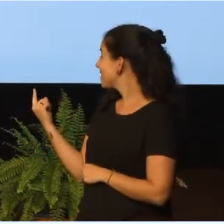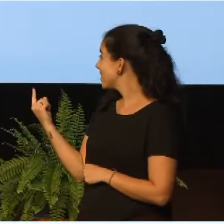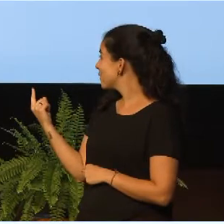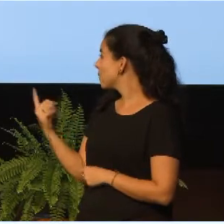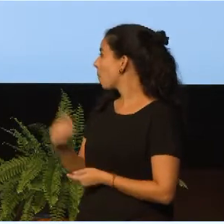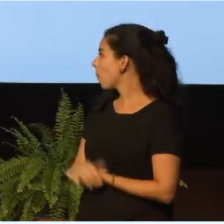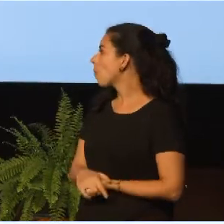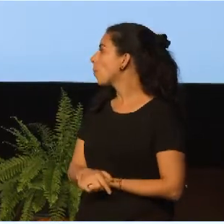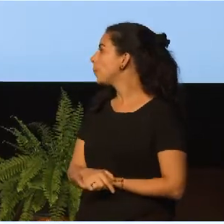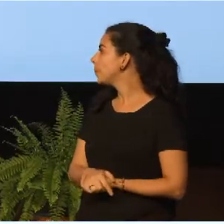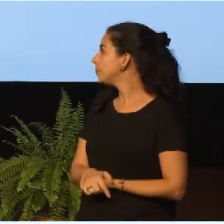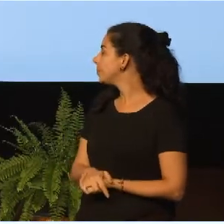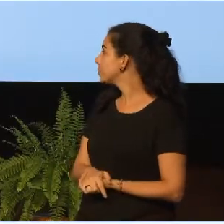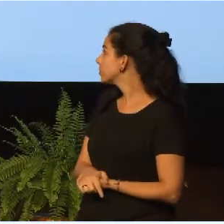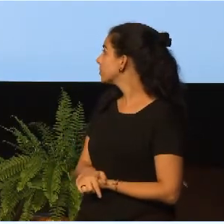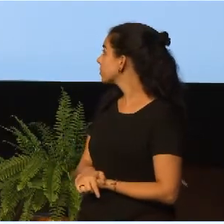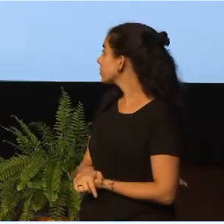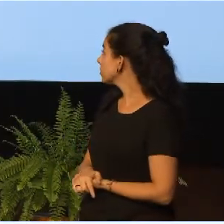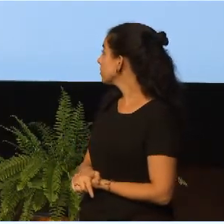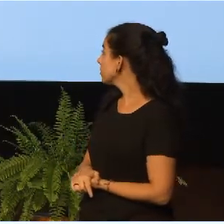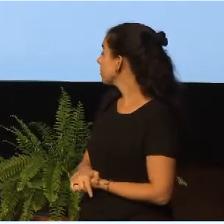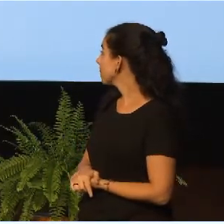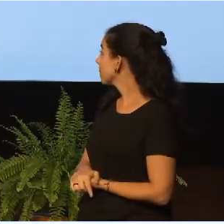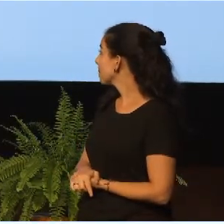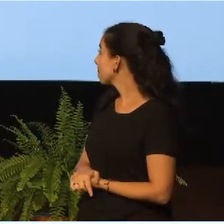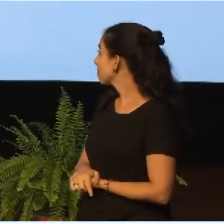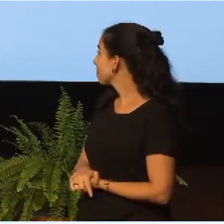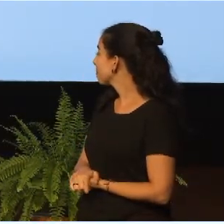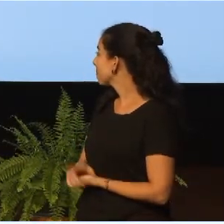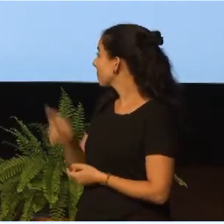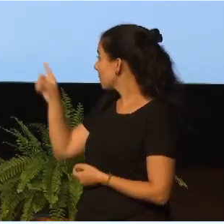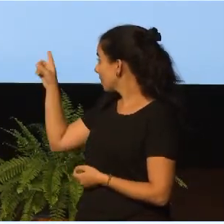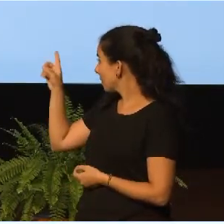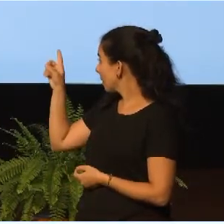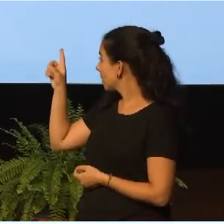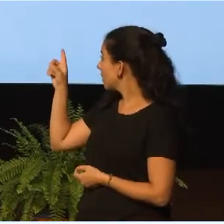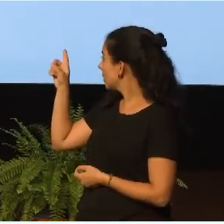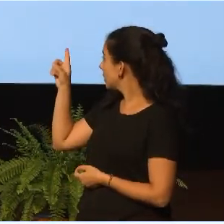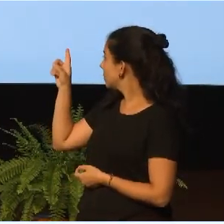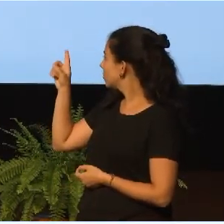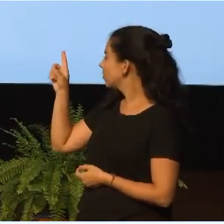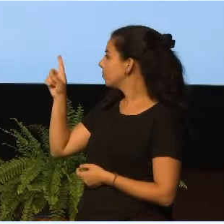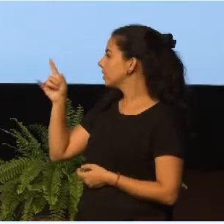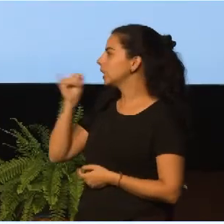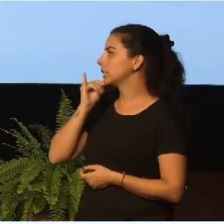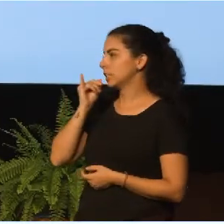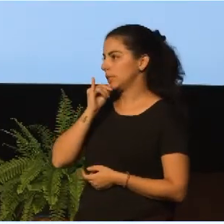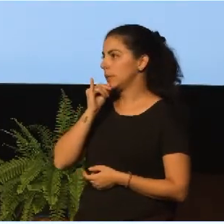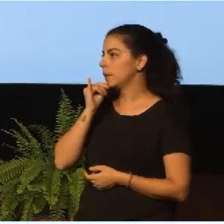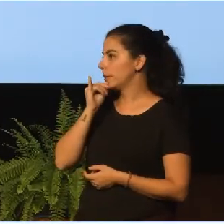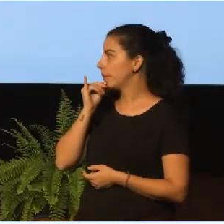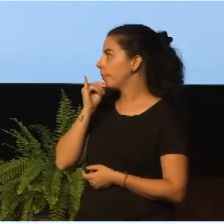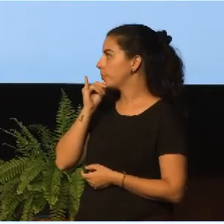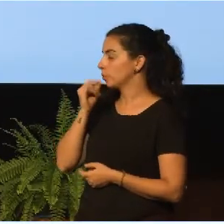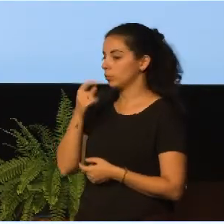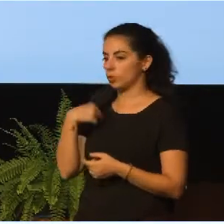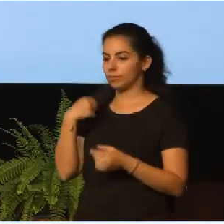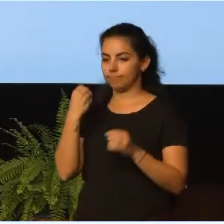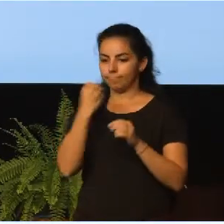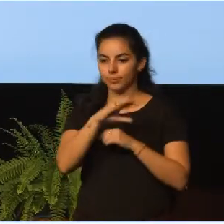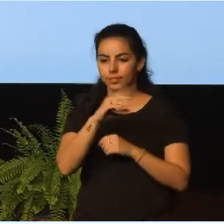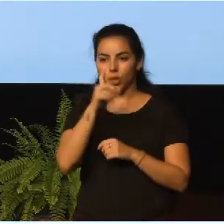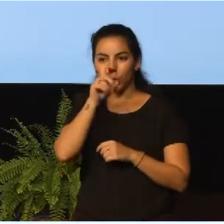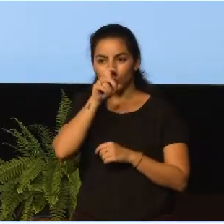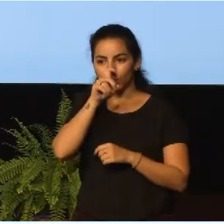E aí, eu não sei se eu pulei um slide aqui. E aí, isso aqui é um caso emblemático, que a gente mandou um tweet para o deputado Marcon, que